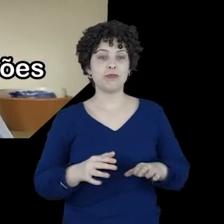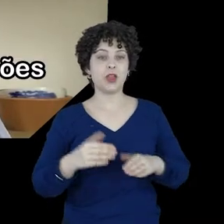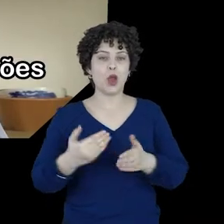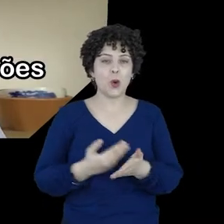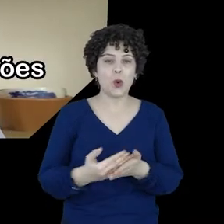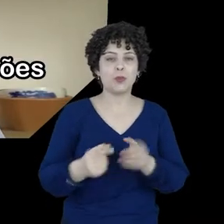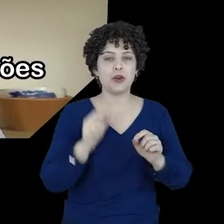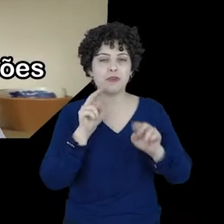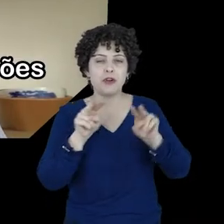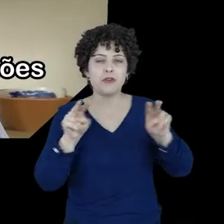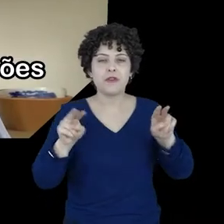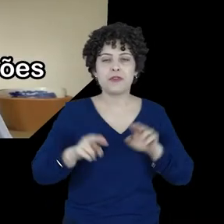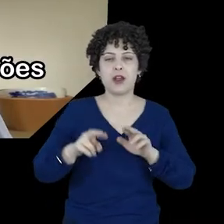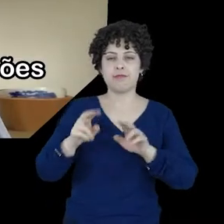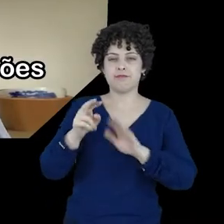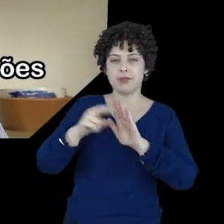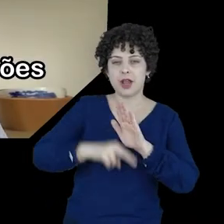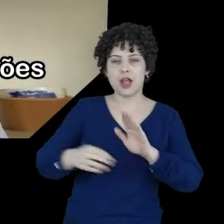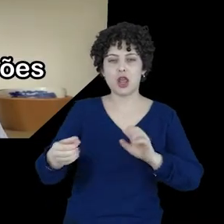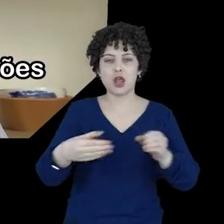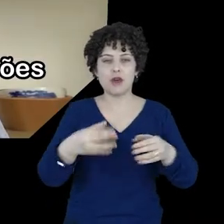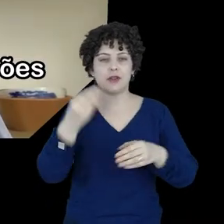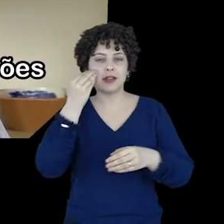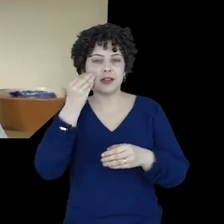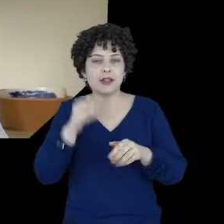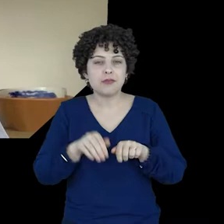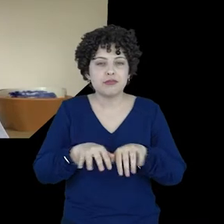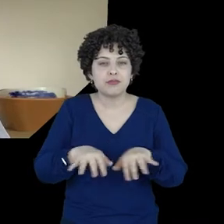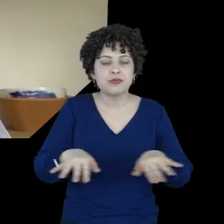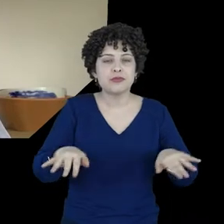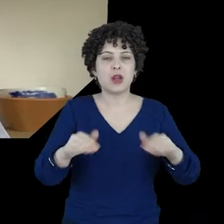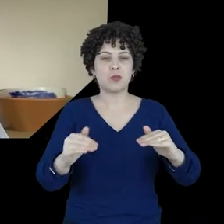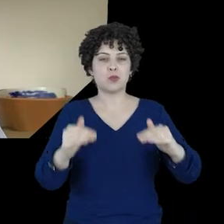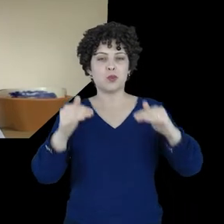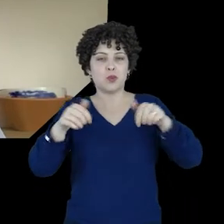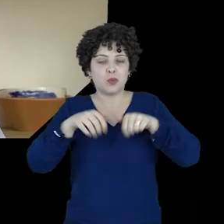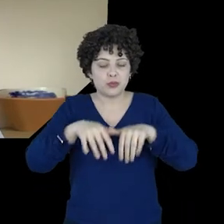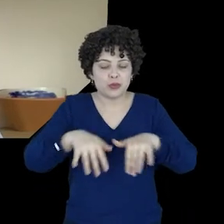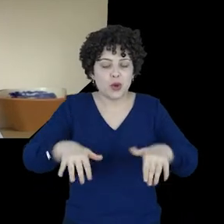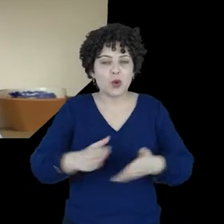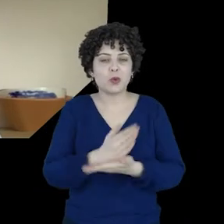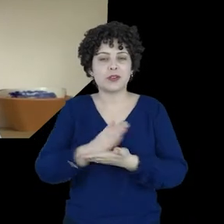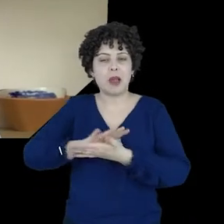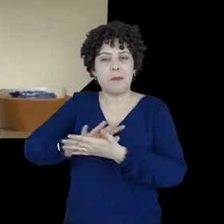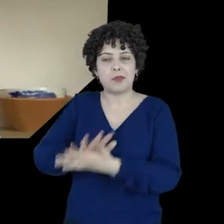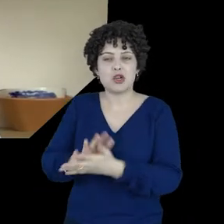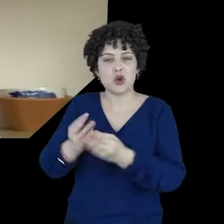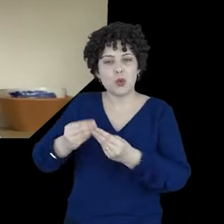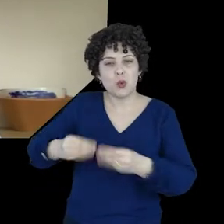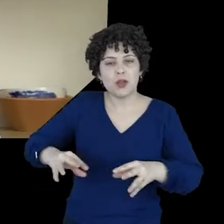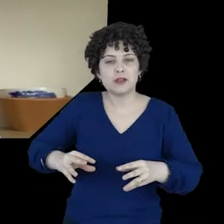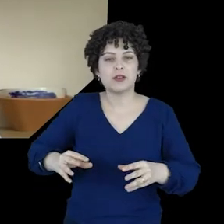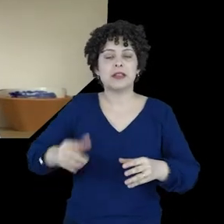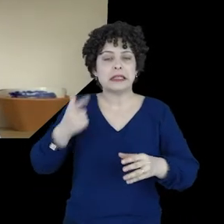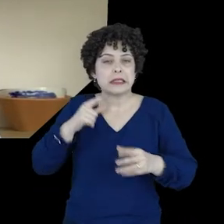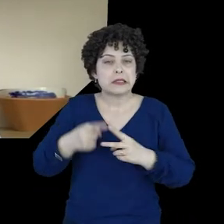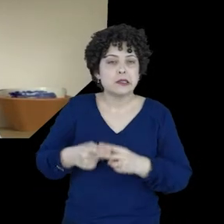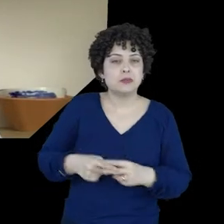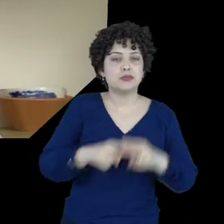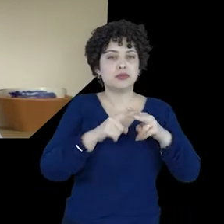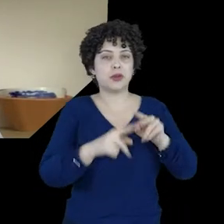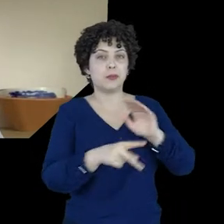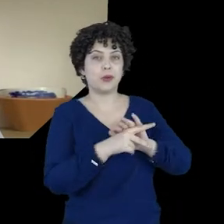Estamos começando a ver novas regulamentações tentando atingir o topo da cadeia para remediar alguns dos danos que surgem do modelo de negócios das big